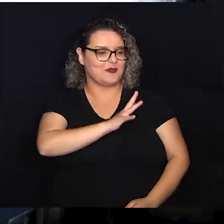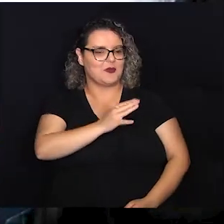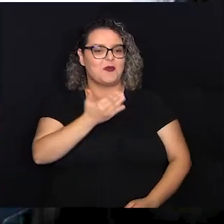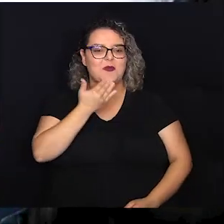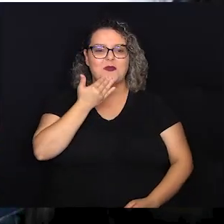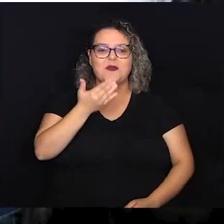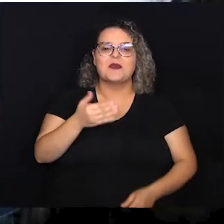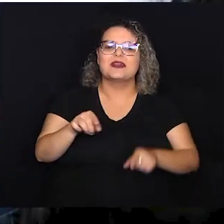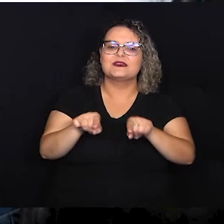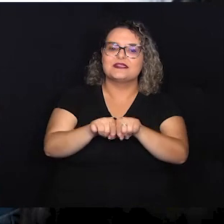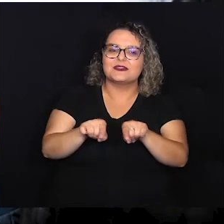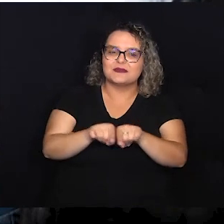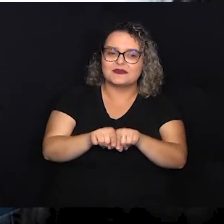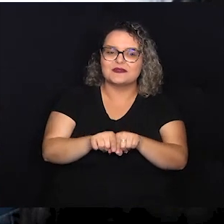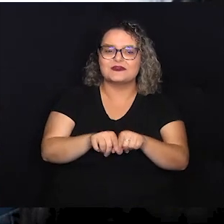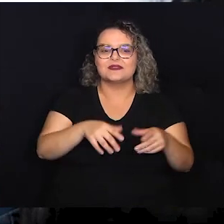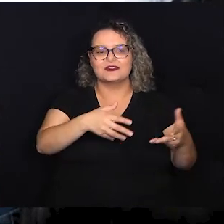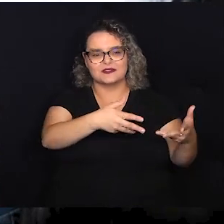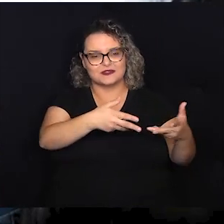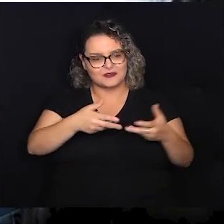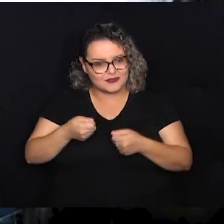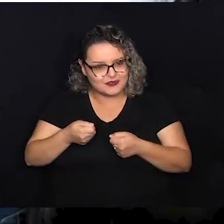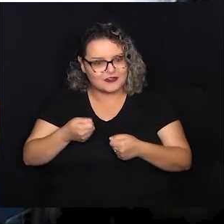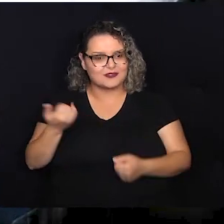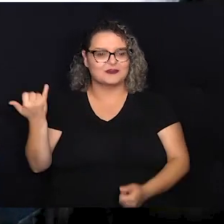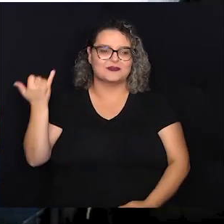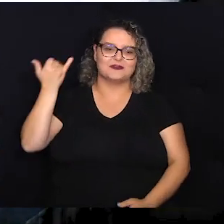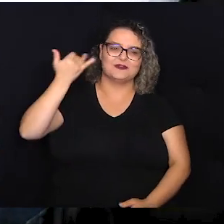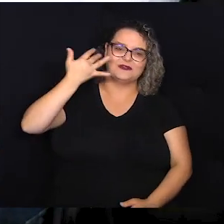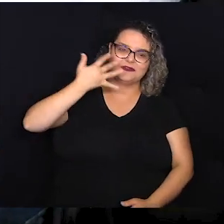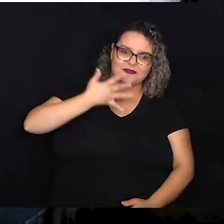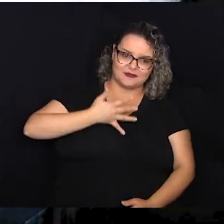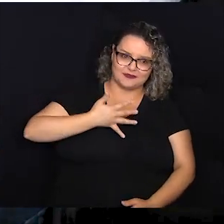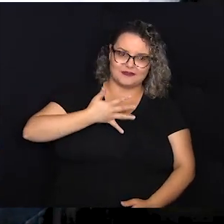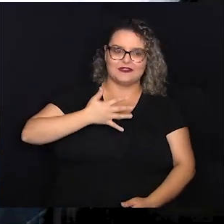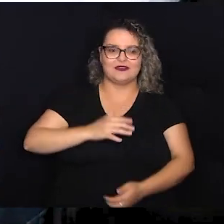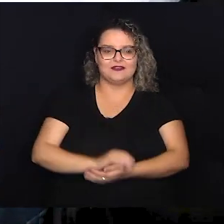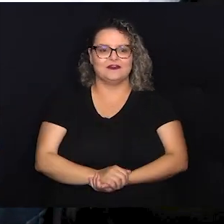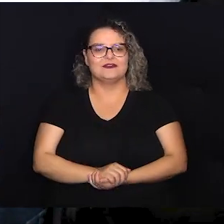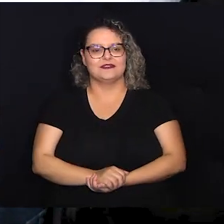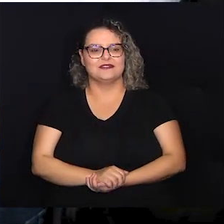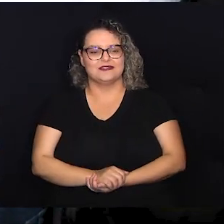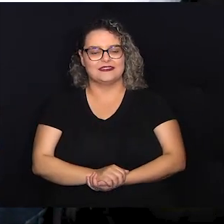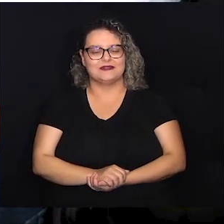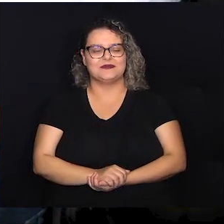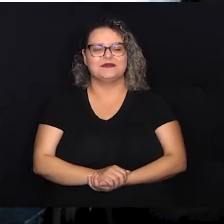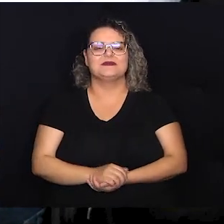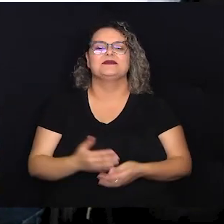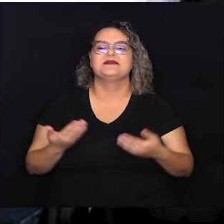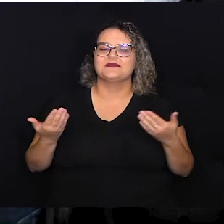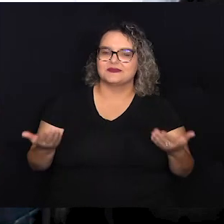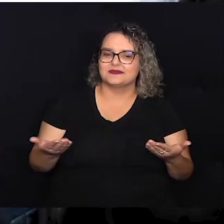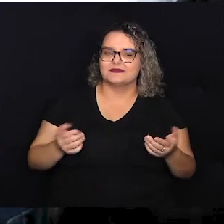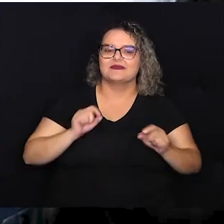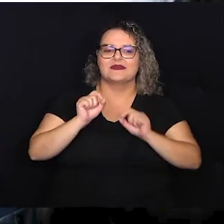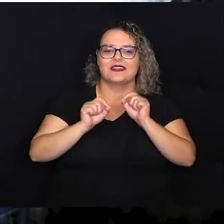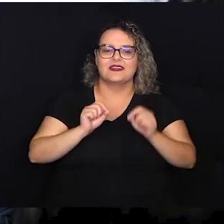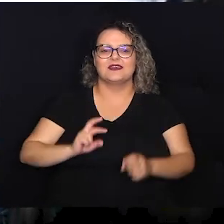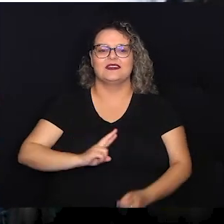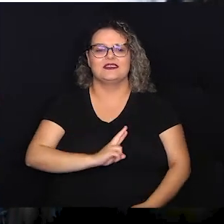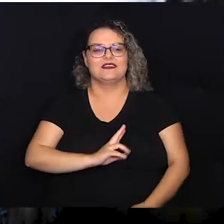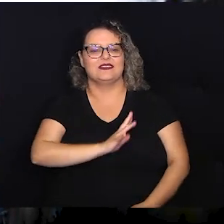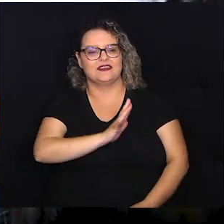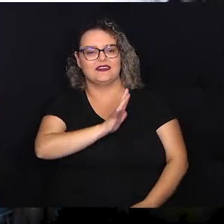Vereador Rubens Gás, eu peço para o senhor também, já te convido a fazer a sua áudio e